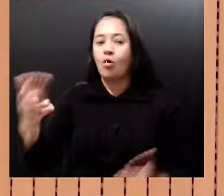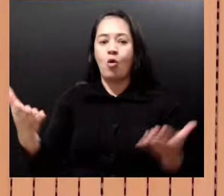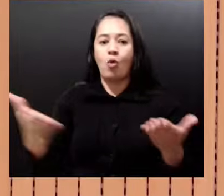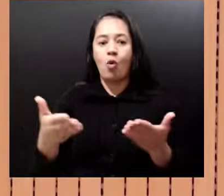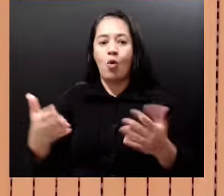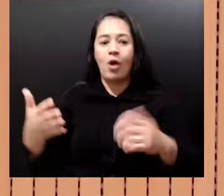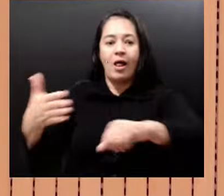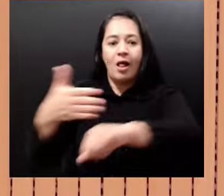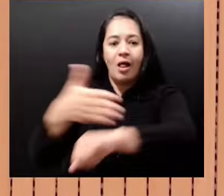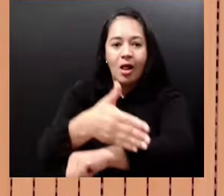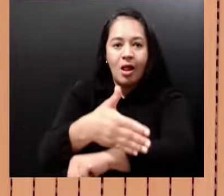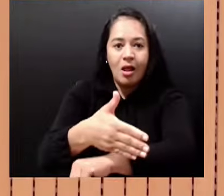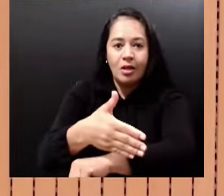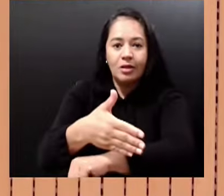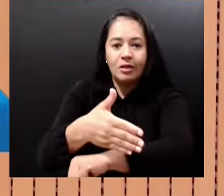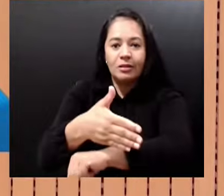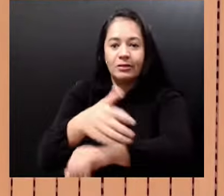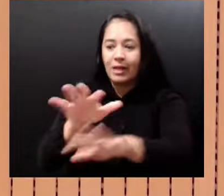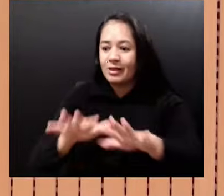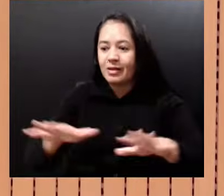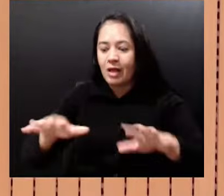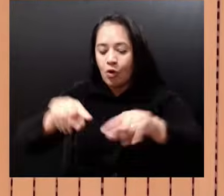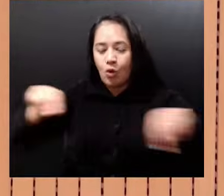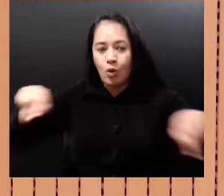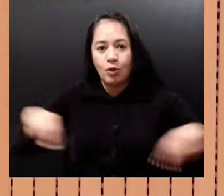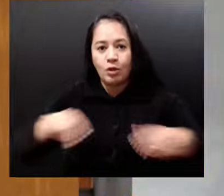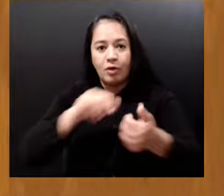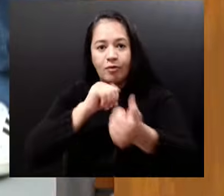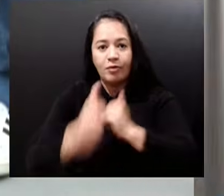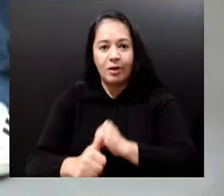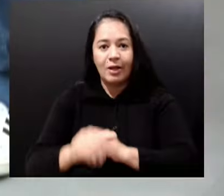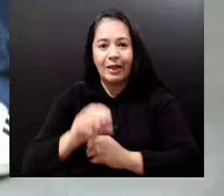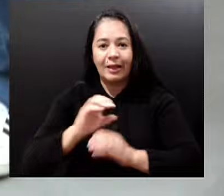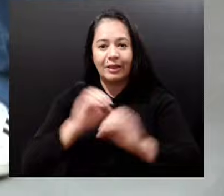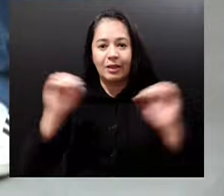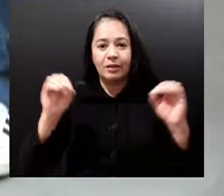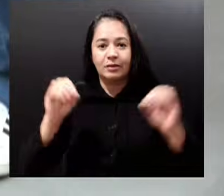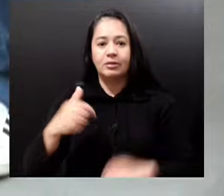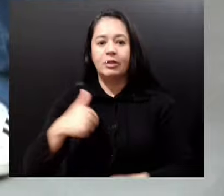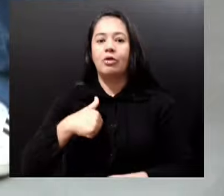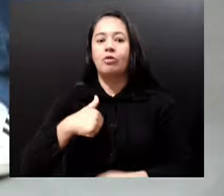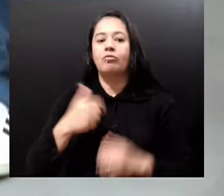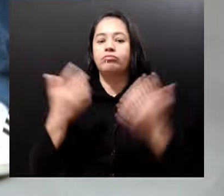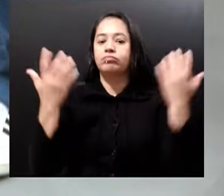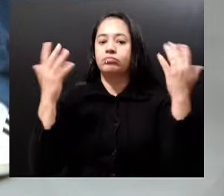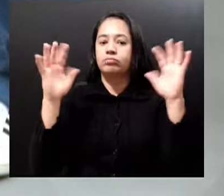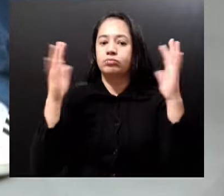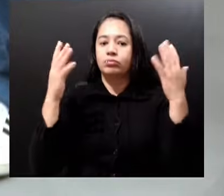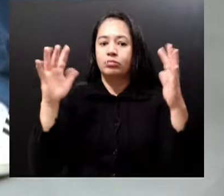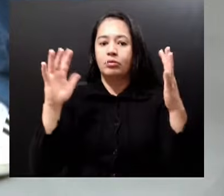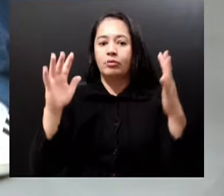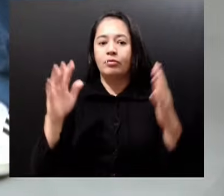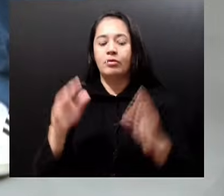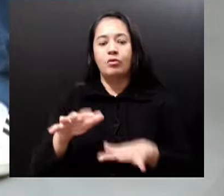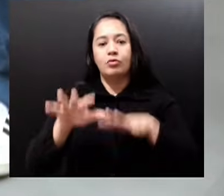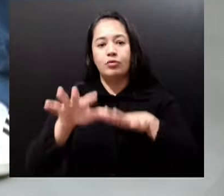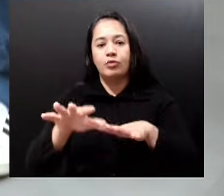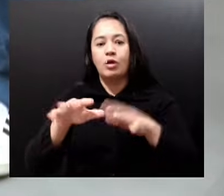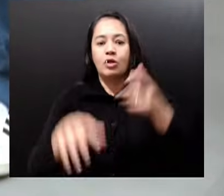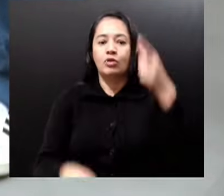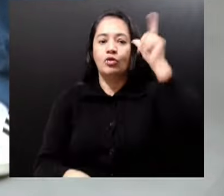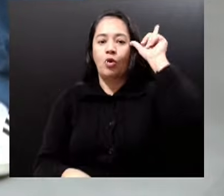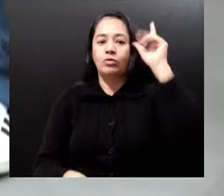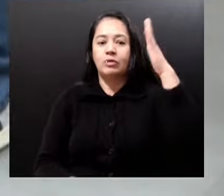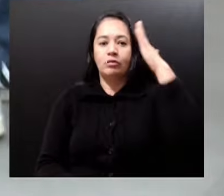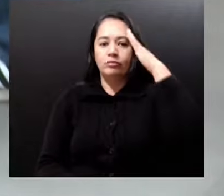no campo do Corinthians. Eu quero o parabenizar pela manifestação de ontem. Eu sei que o senhor foi uma das pessoas